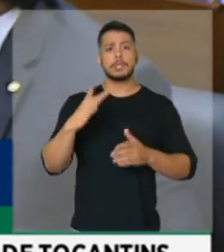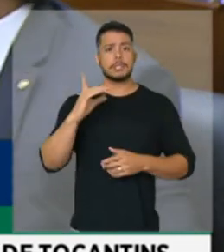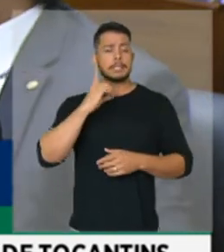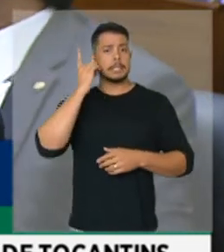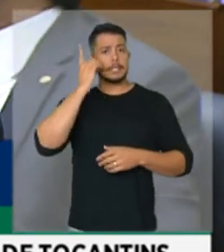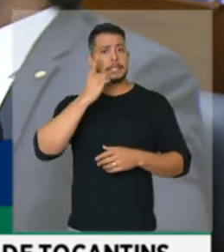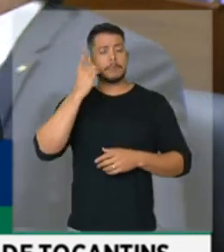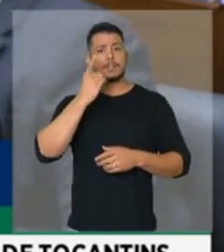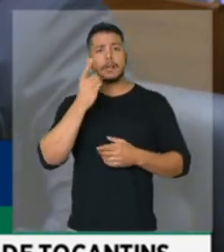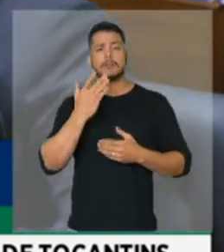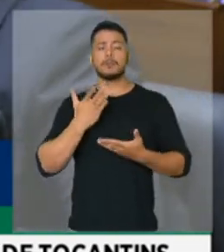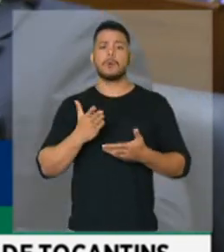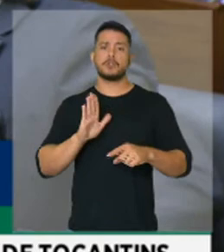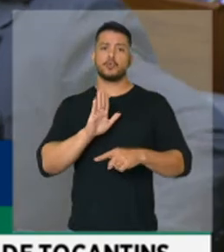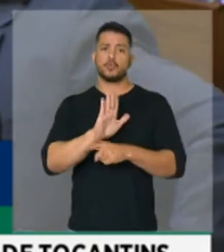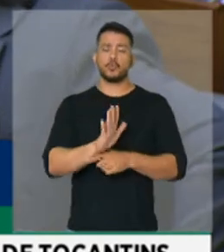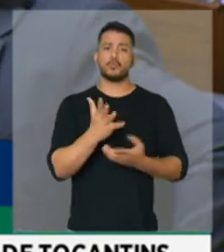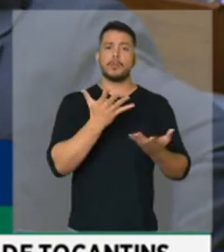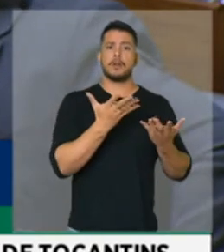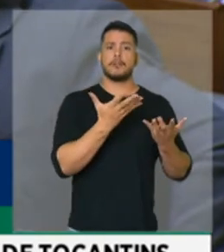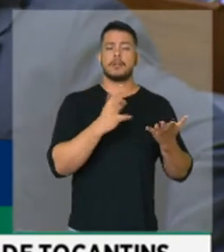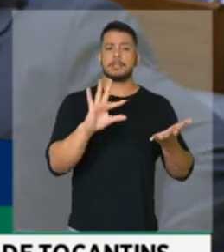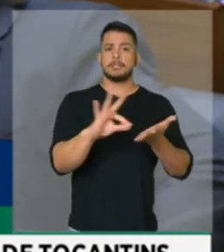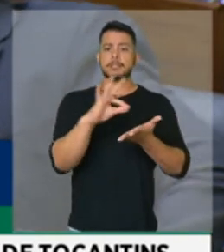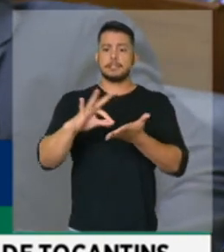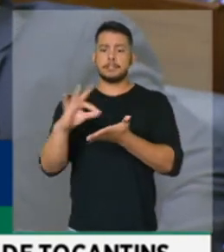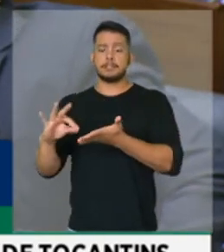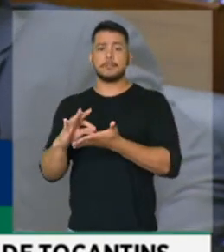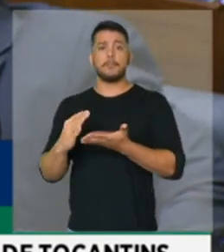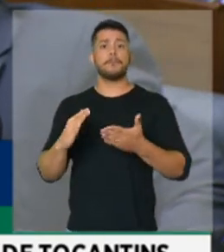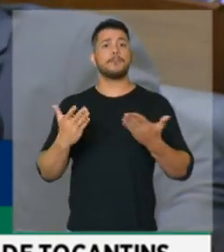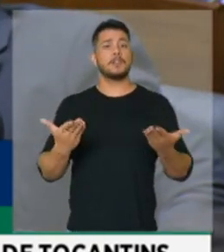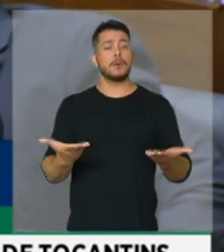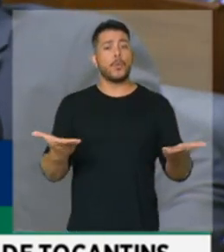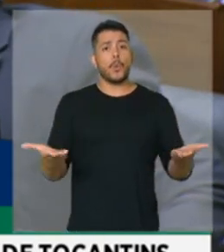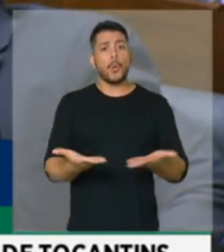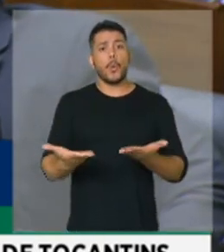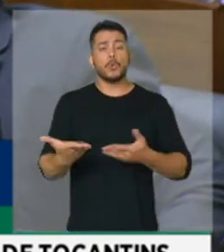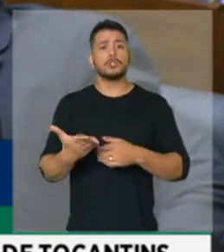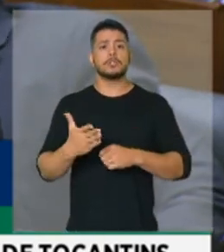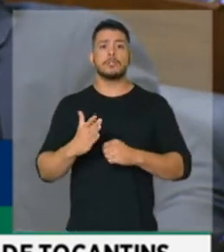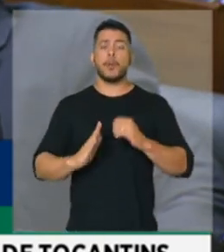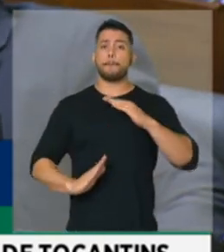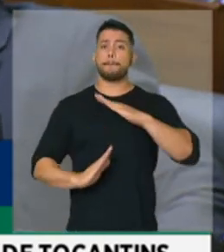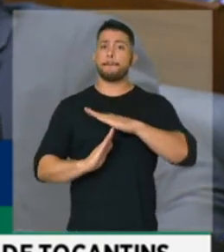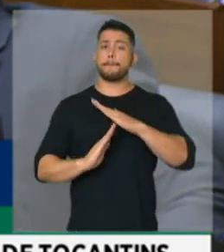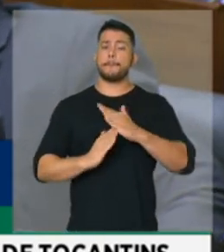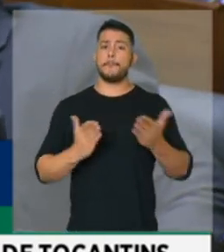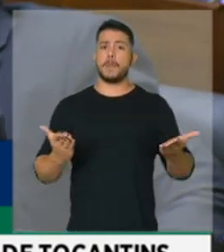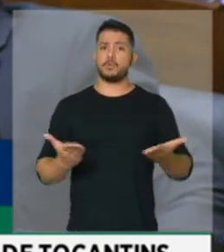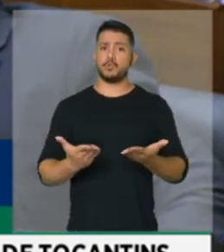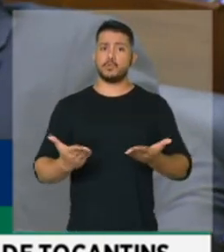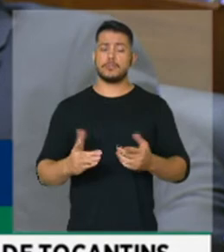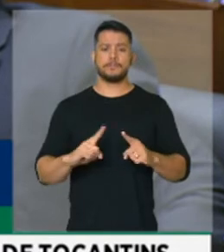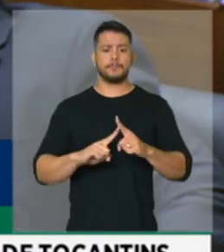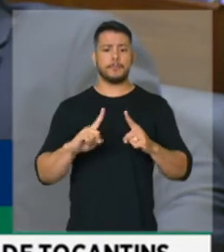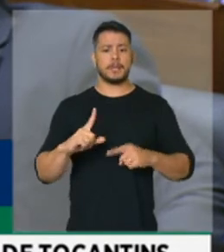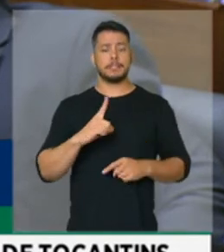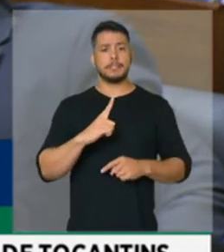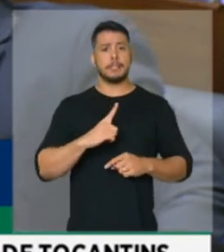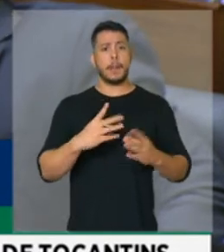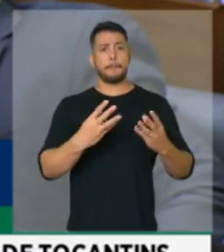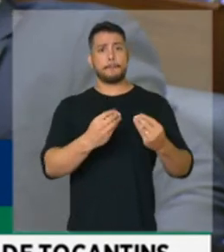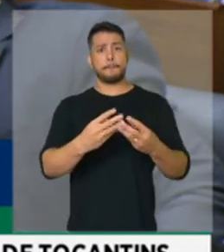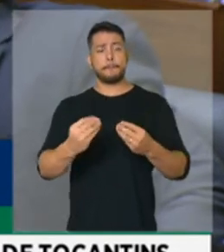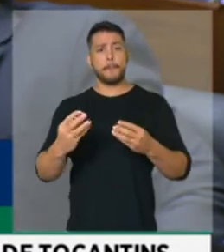assinatura nesse momento. E o prazo é hoje. E nós verificamos que muitas bancadas não assinaram. Quer dizer, não estamos